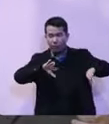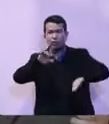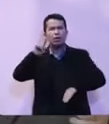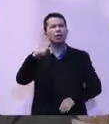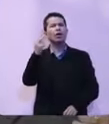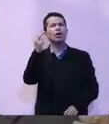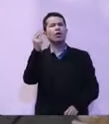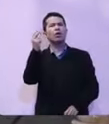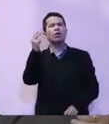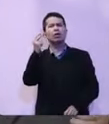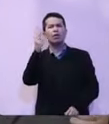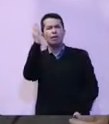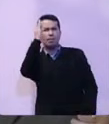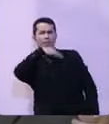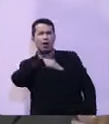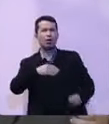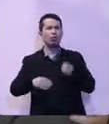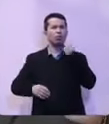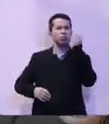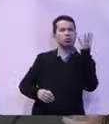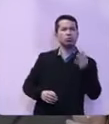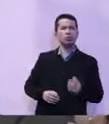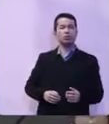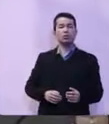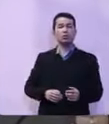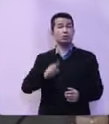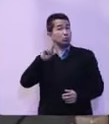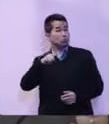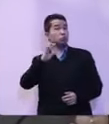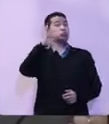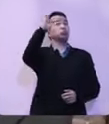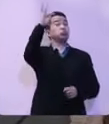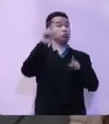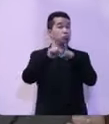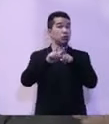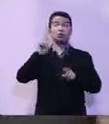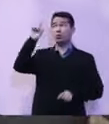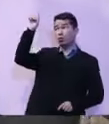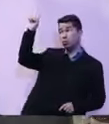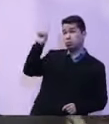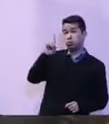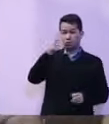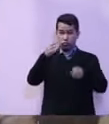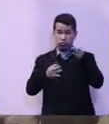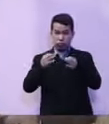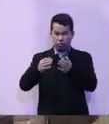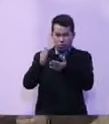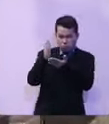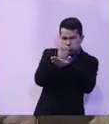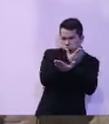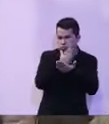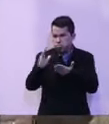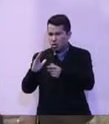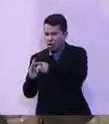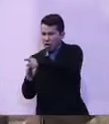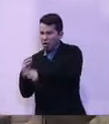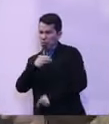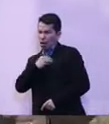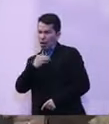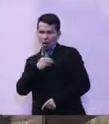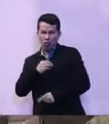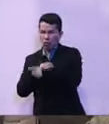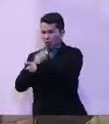com que os outros pequem, e também todos os que praticam o mal. E depois os anjos jogarão essas pessoas